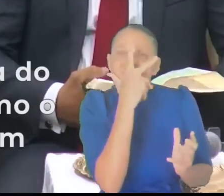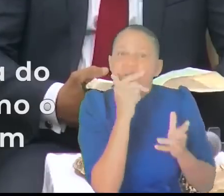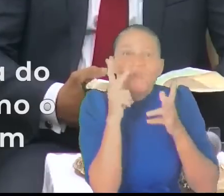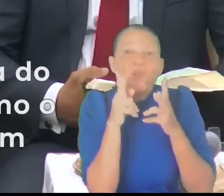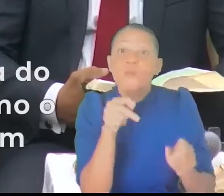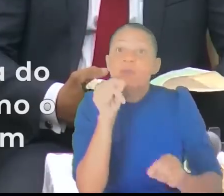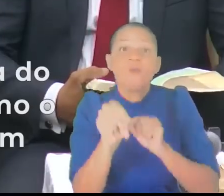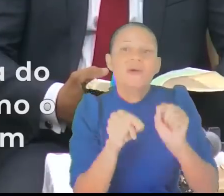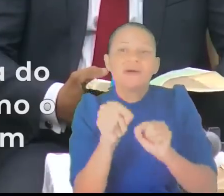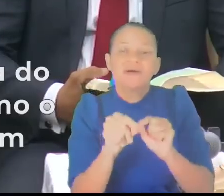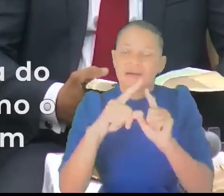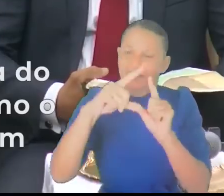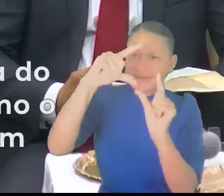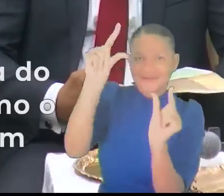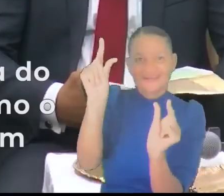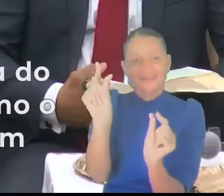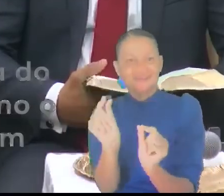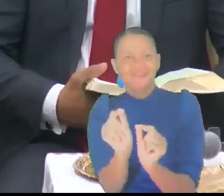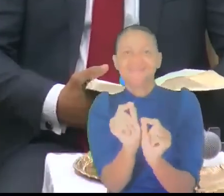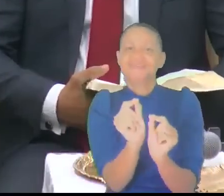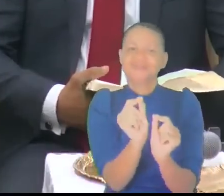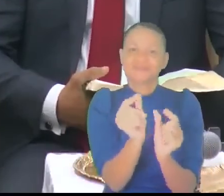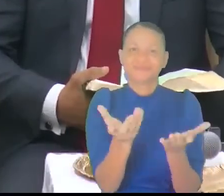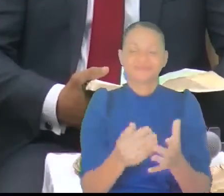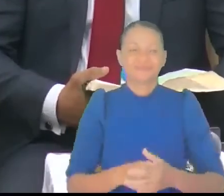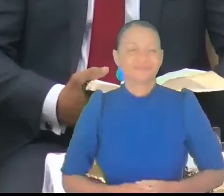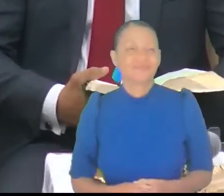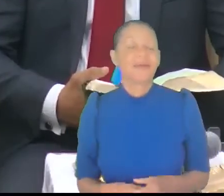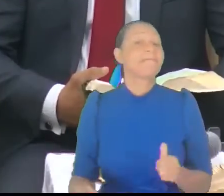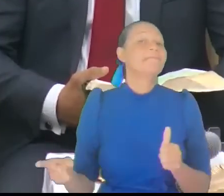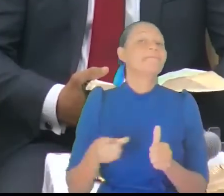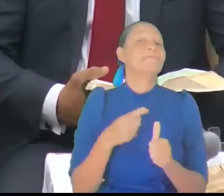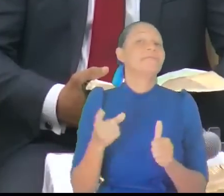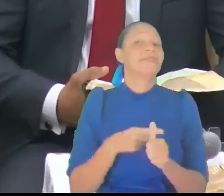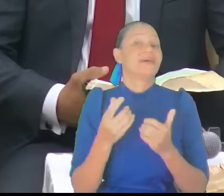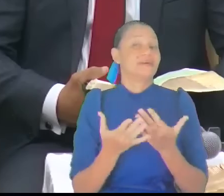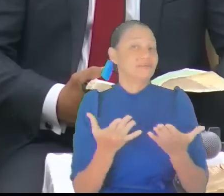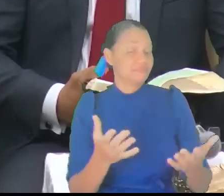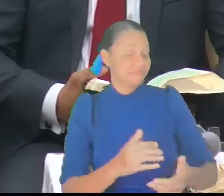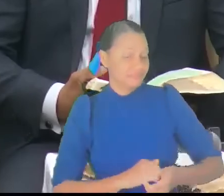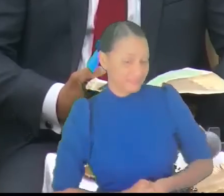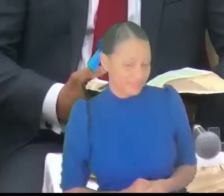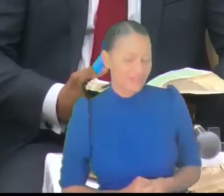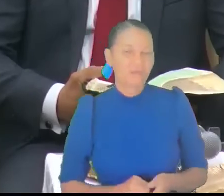amados irmãos? A lua. A lua. Primeiro a igreja é comparada com a